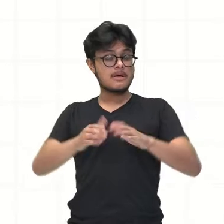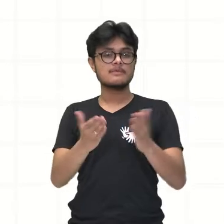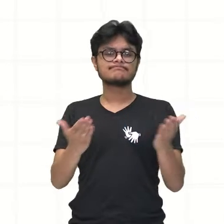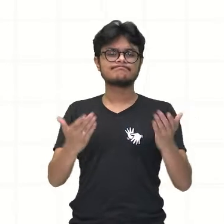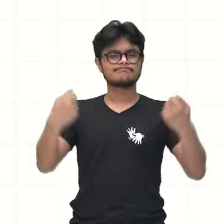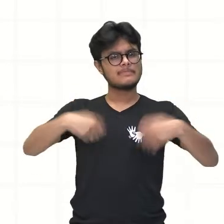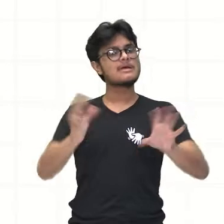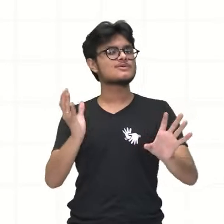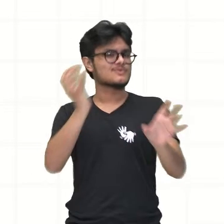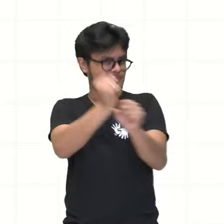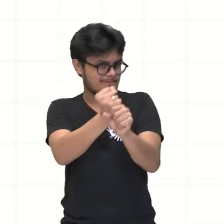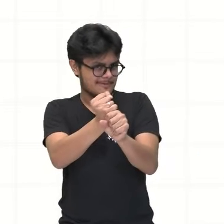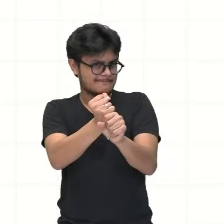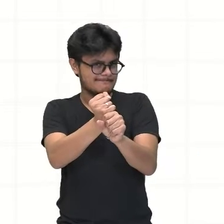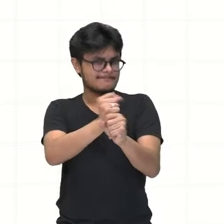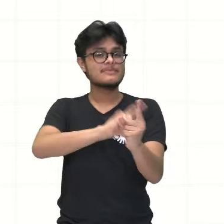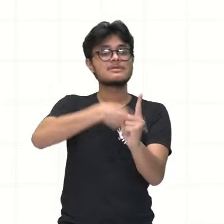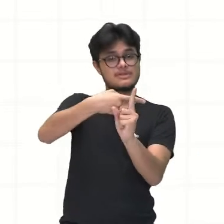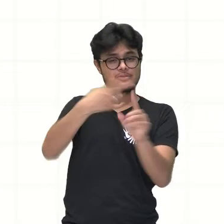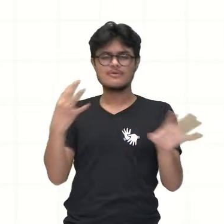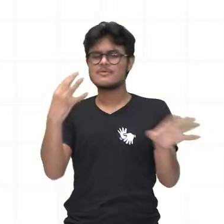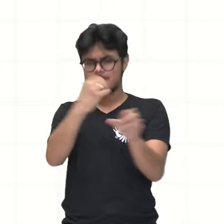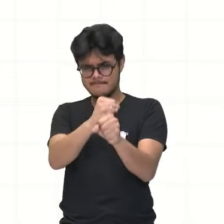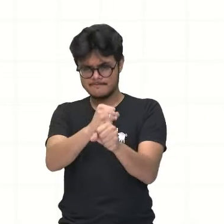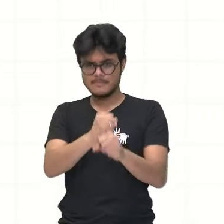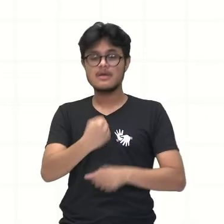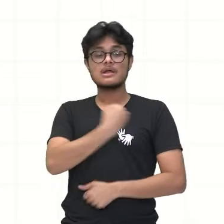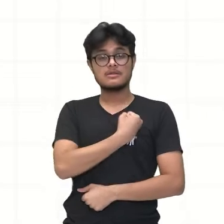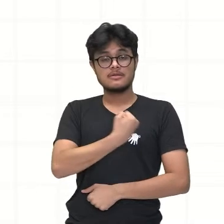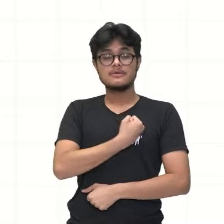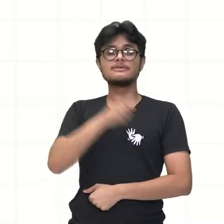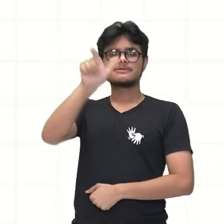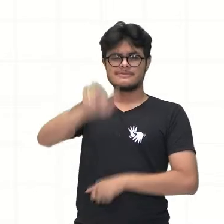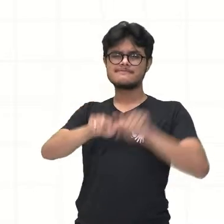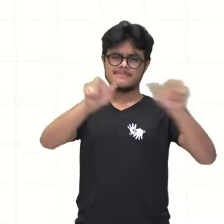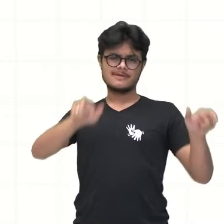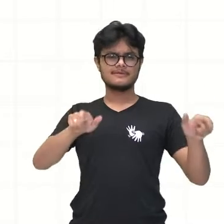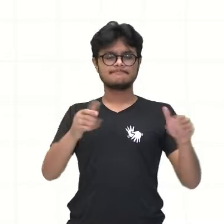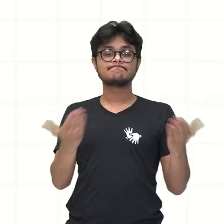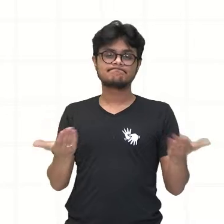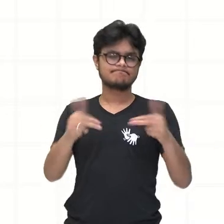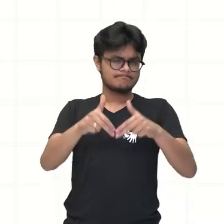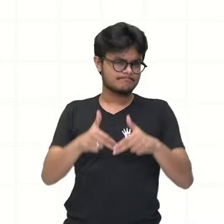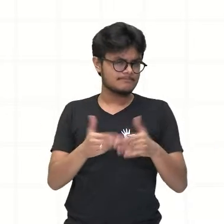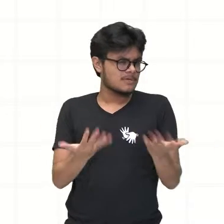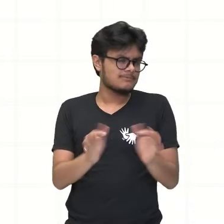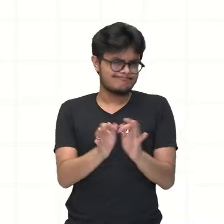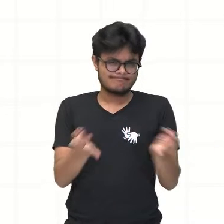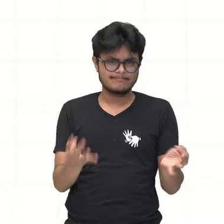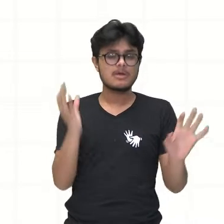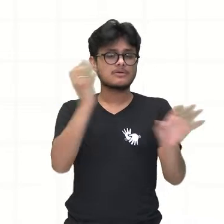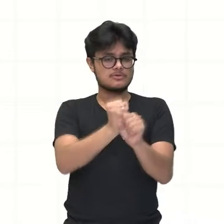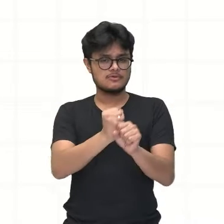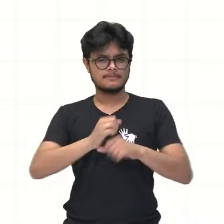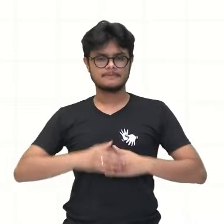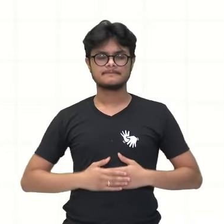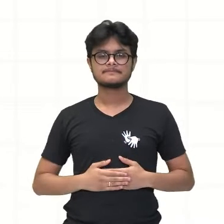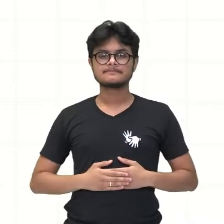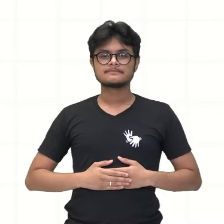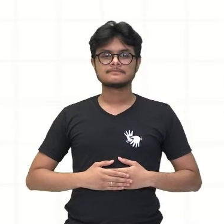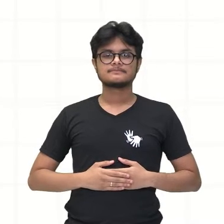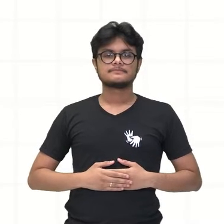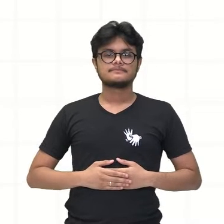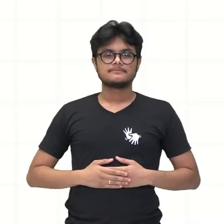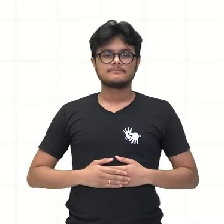eu tenho que fazer a soma desses valores, né? Então, é basicamente somar